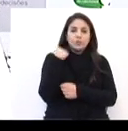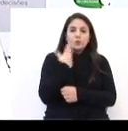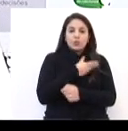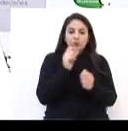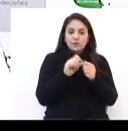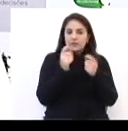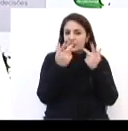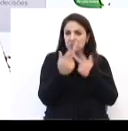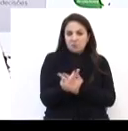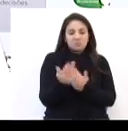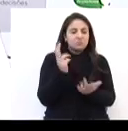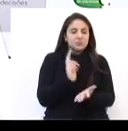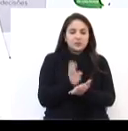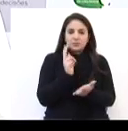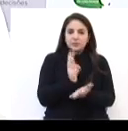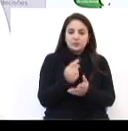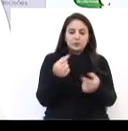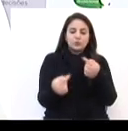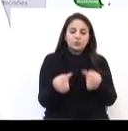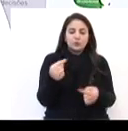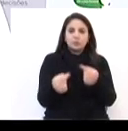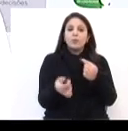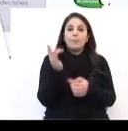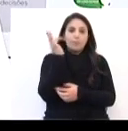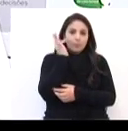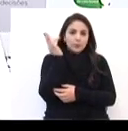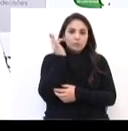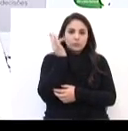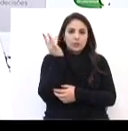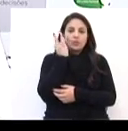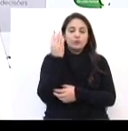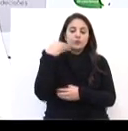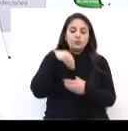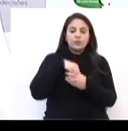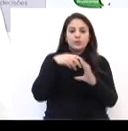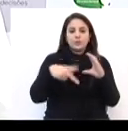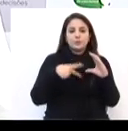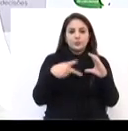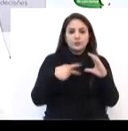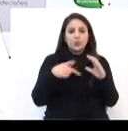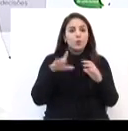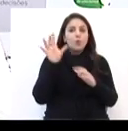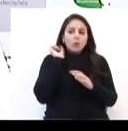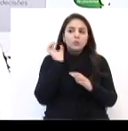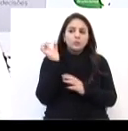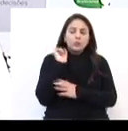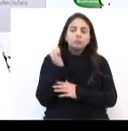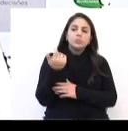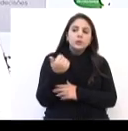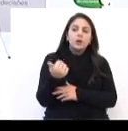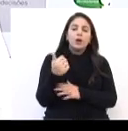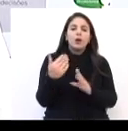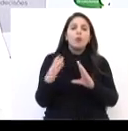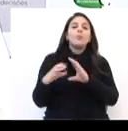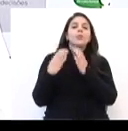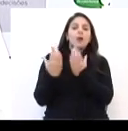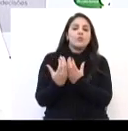fazer como nós procedemos sempre, né, que é um debate bastante maduro dentro da Câmara de Vereadores, ouvindo bastante a